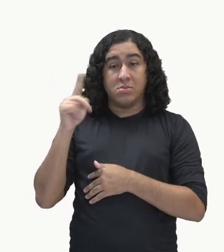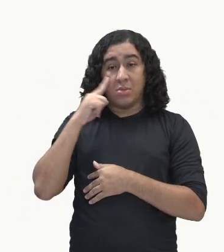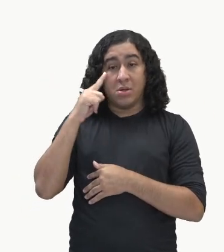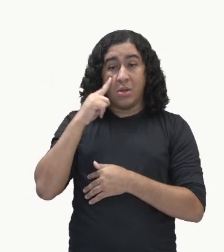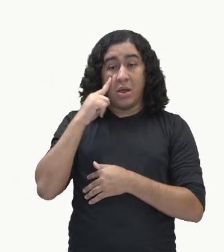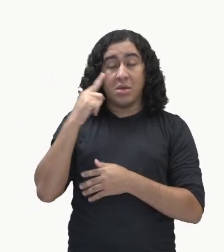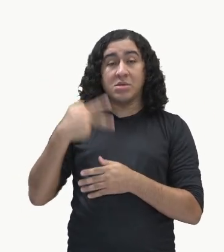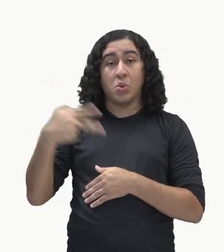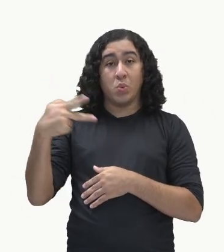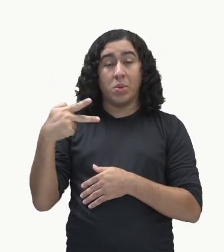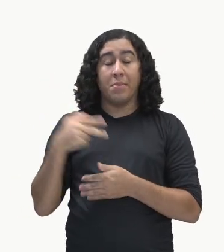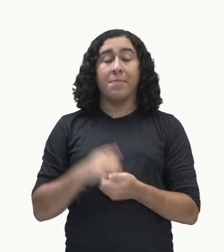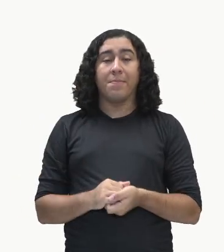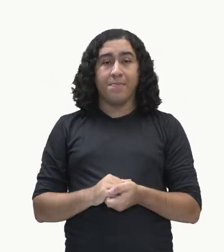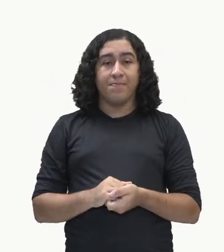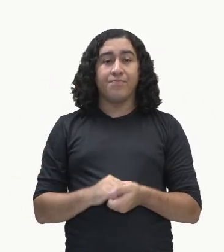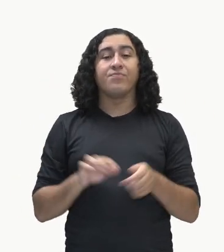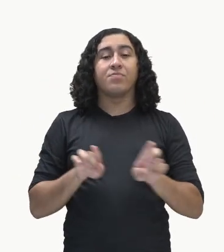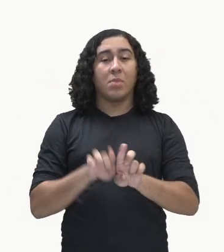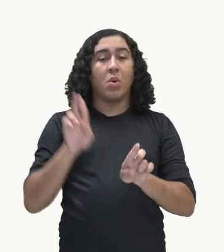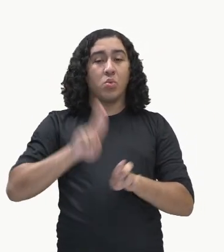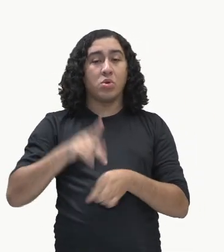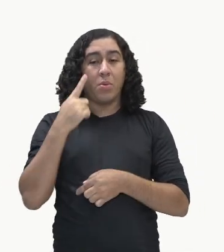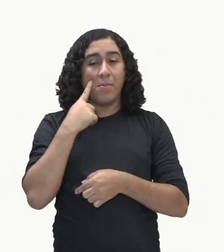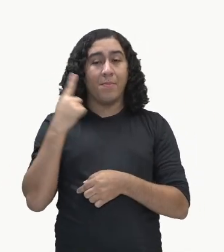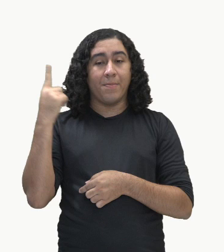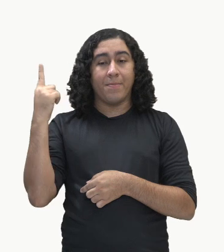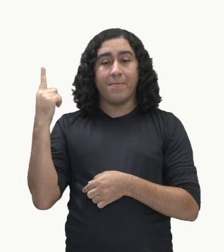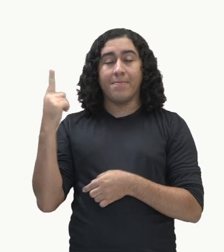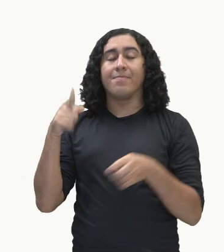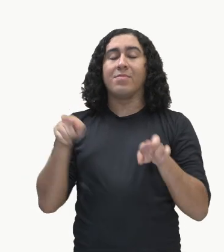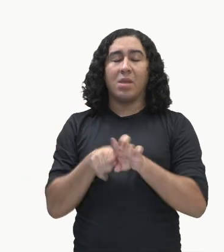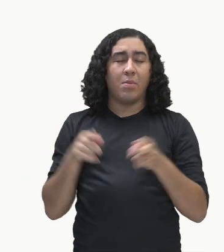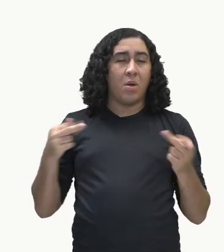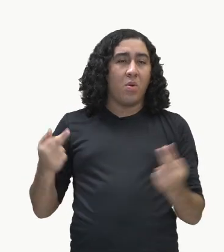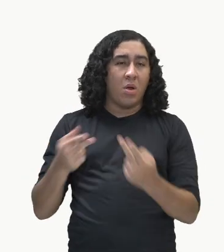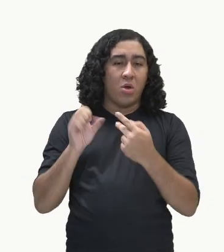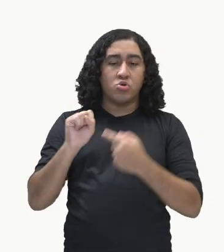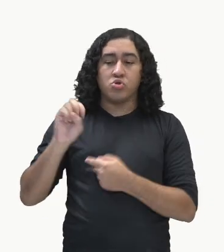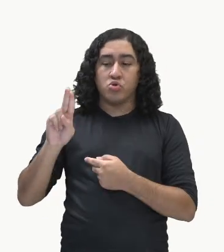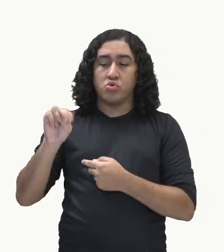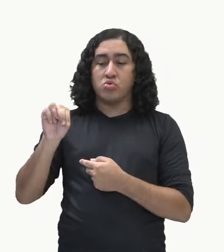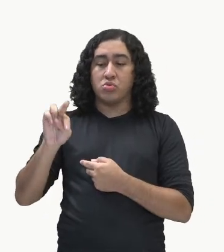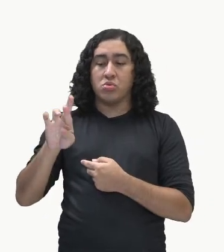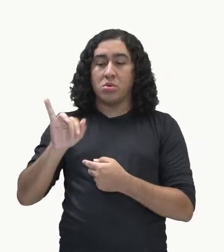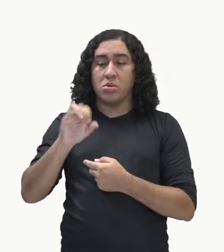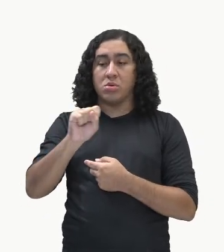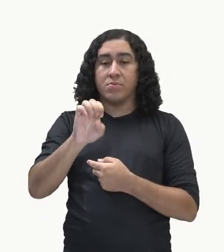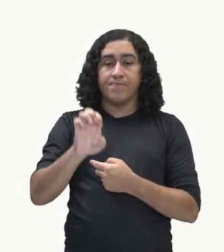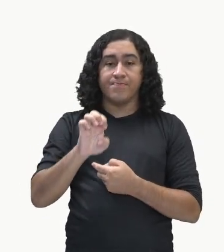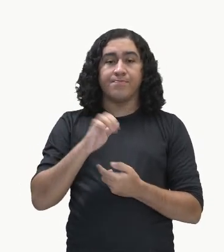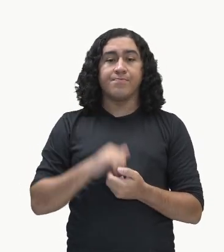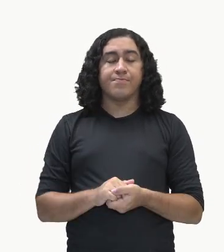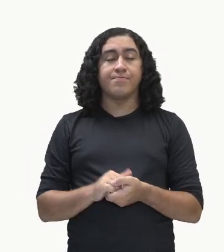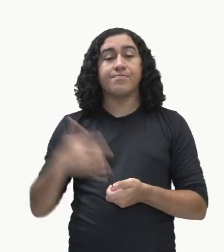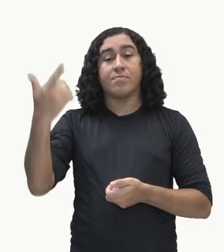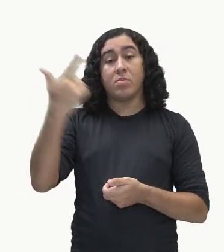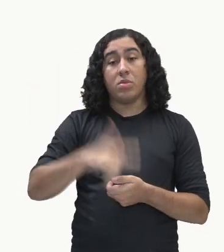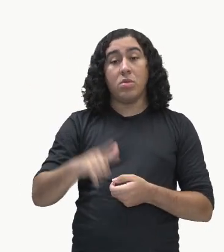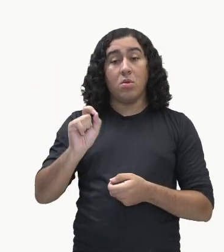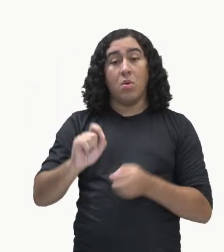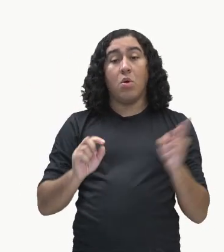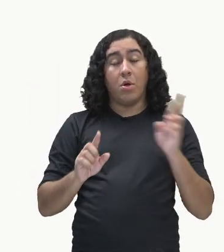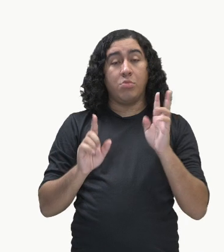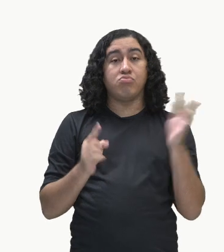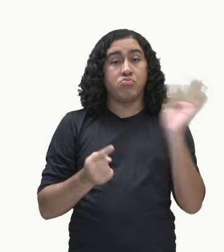língua portuguesa. Mas se eu utilizar aqui a subida do sol, também dá a mesma, né? Isso seria uma tradução literal. Reitero, então, a função do this,